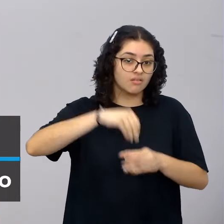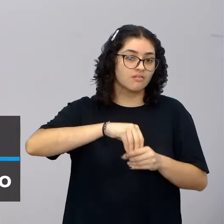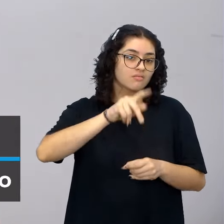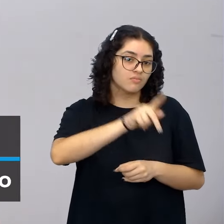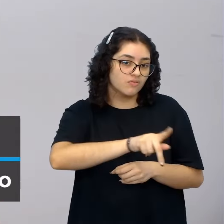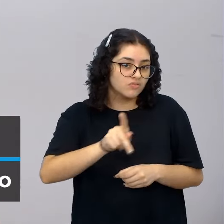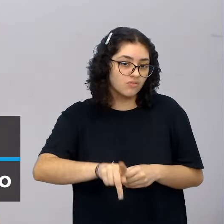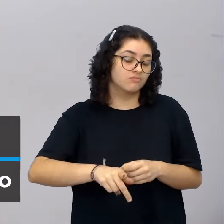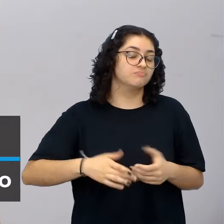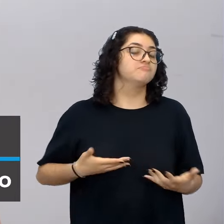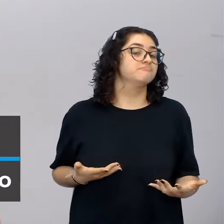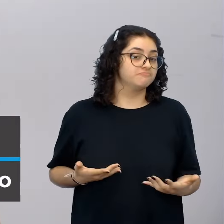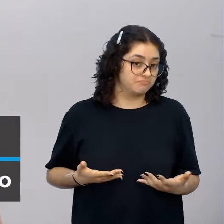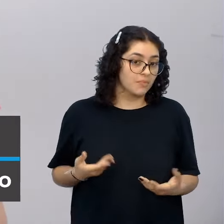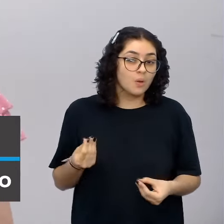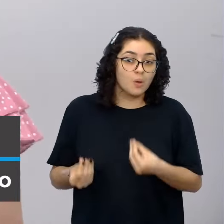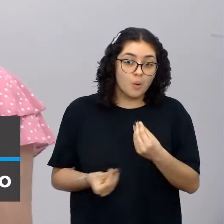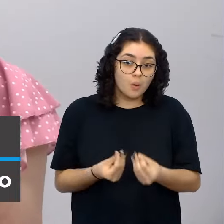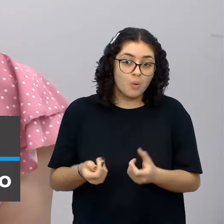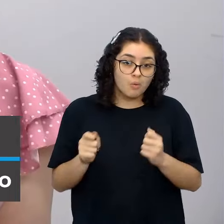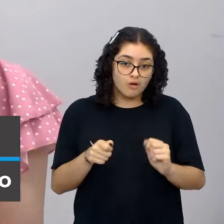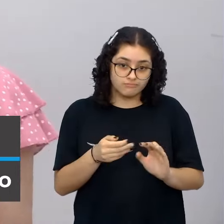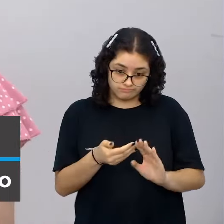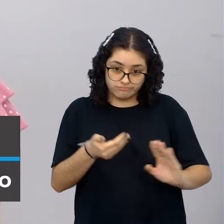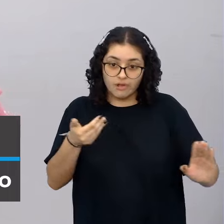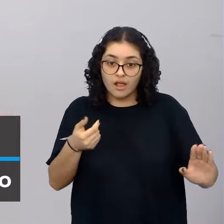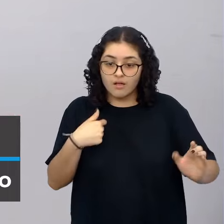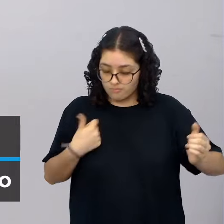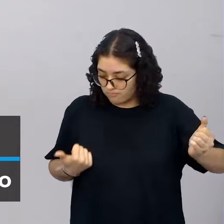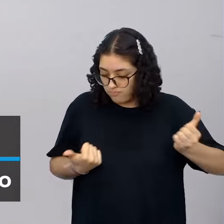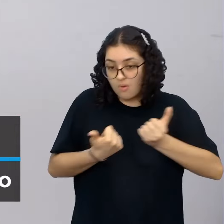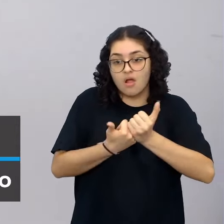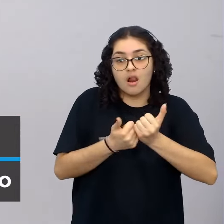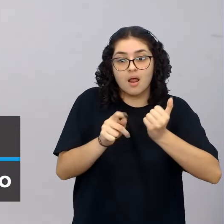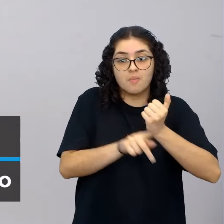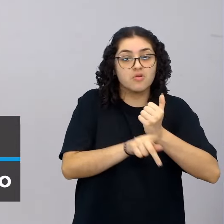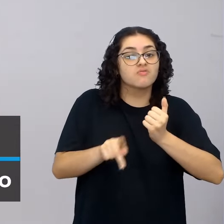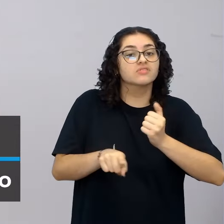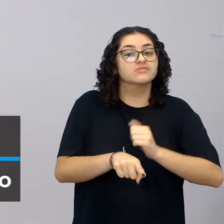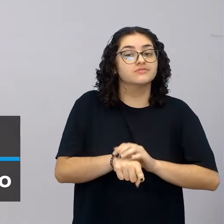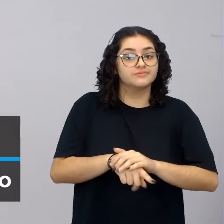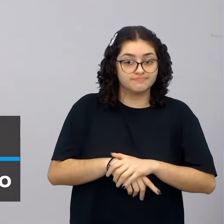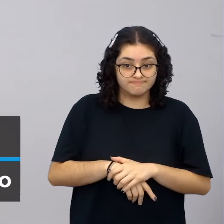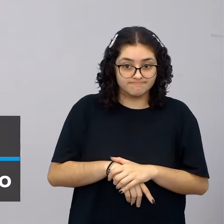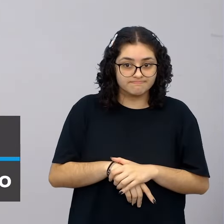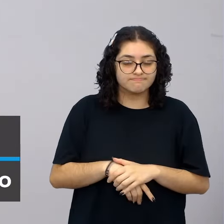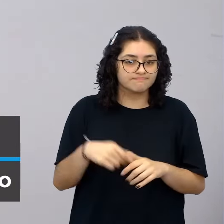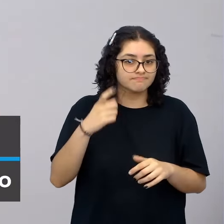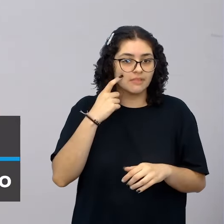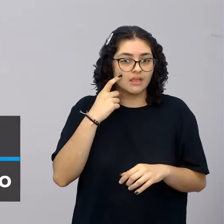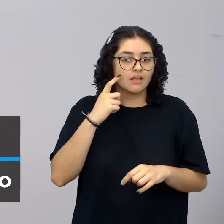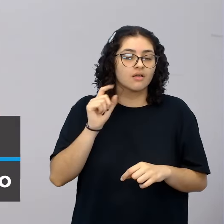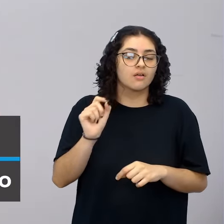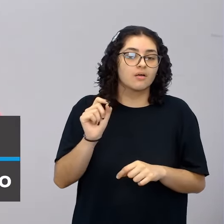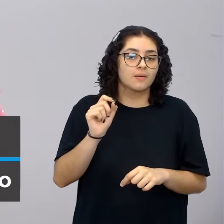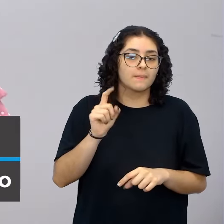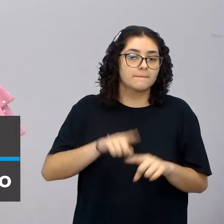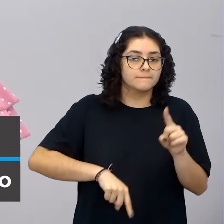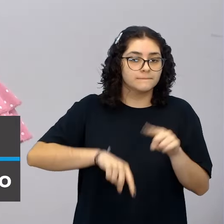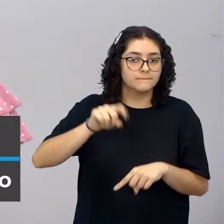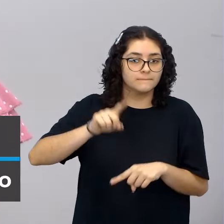né? Como que a gente pode, de alguma forma, mesmo à distância, apoiar esses professores? Então, a gente pensou no material que